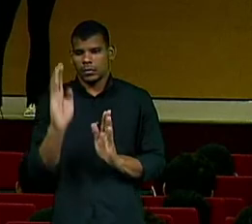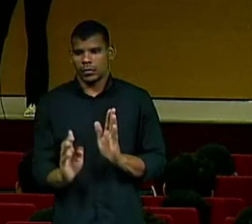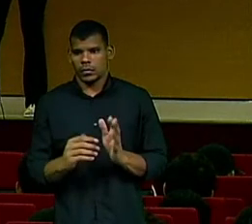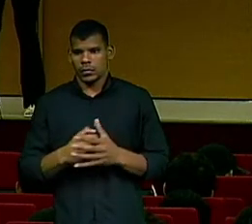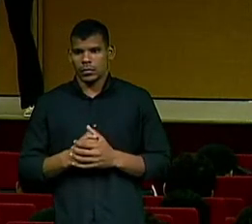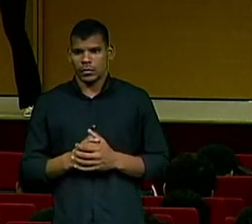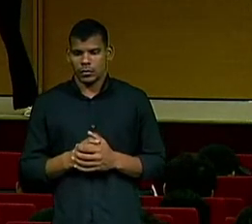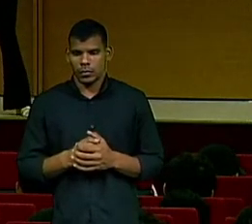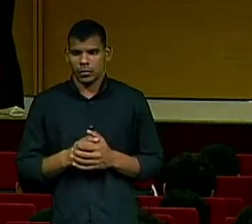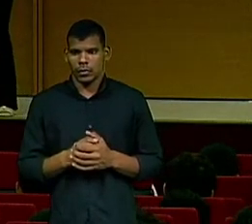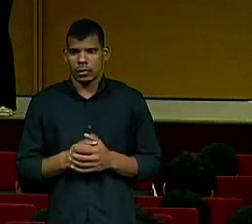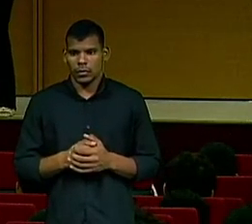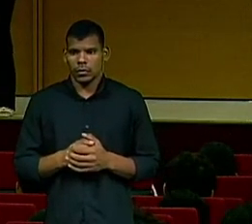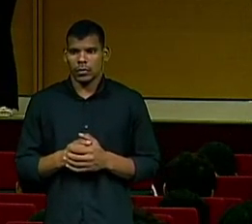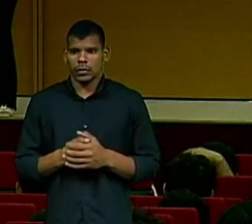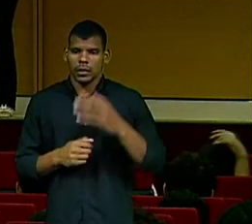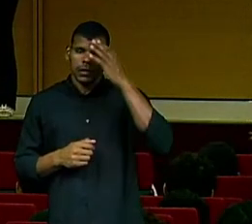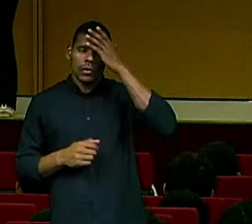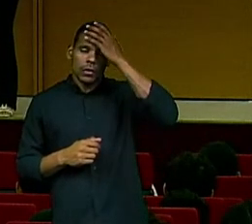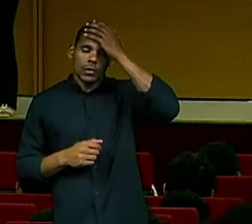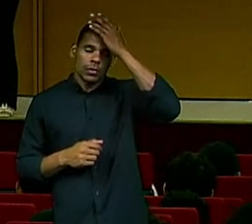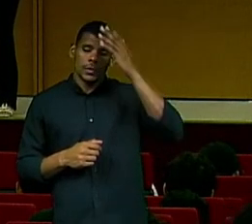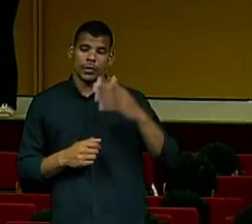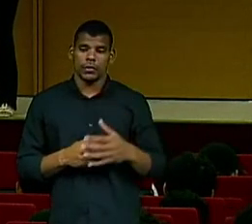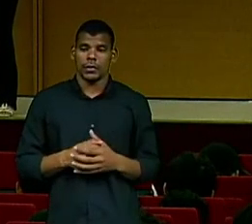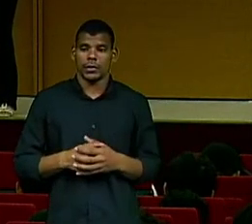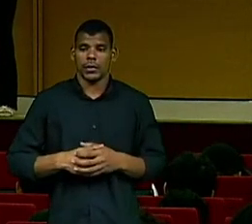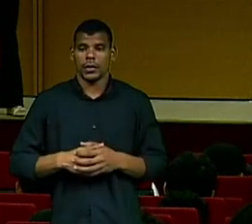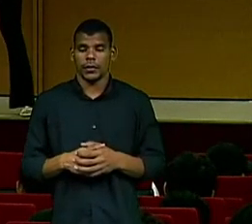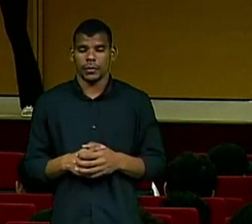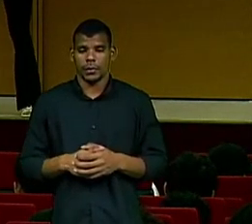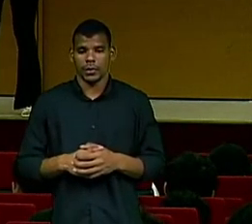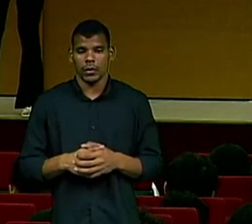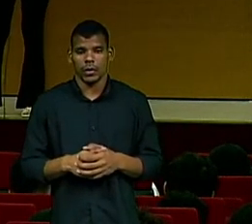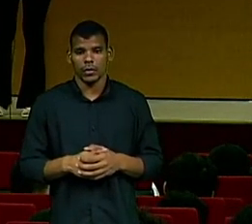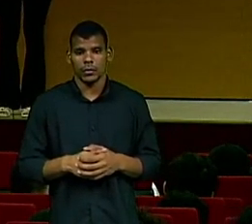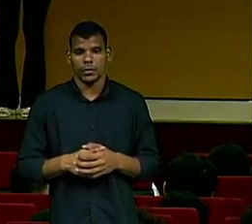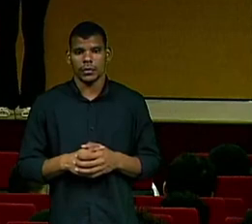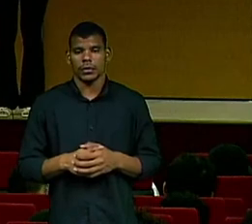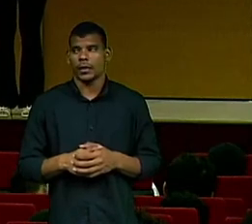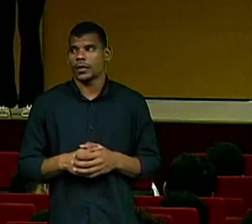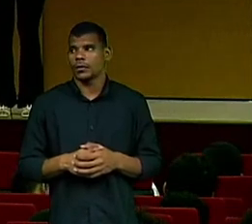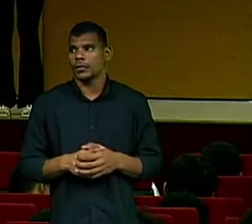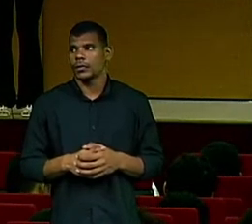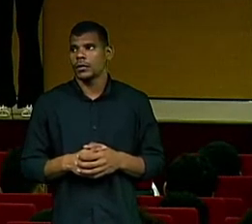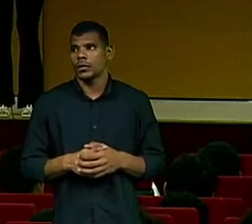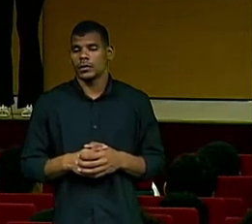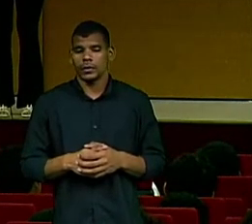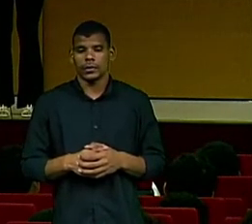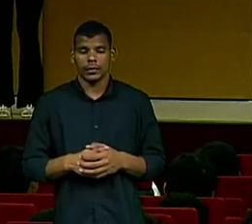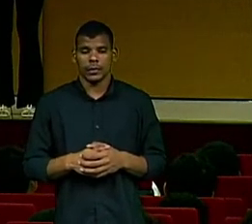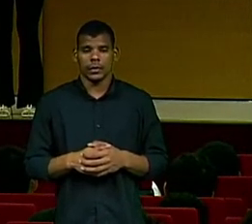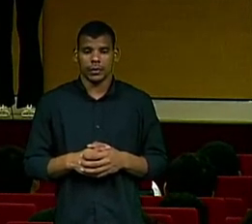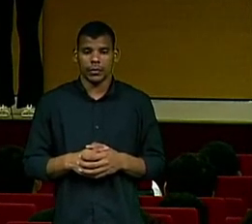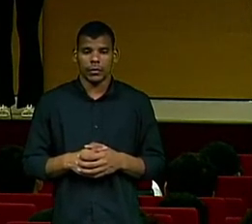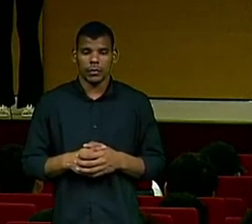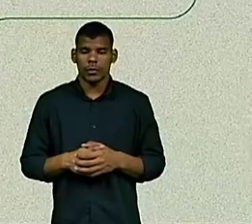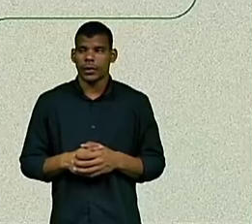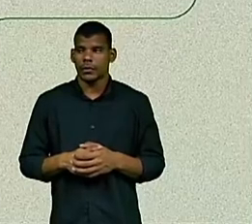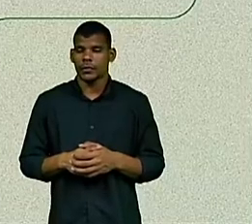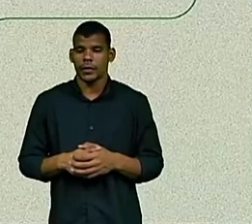esse plano real ele foi sustentado pelo uma espécie de